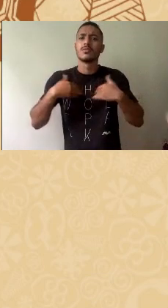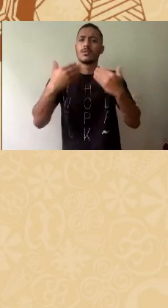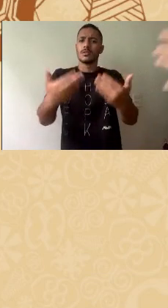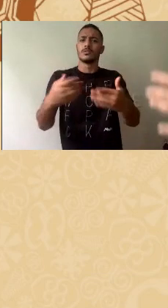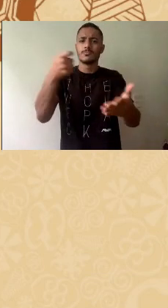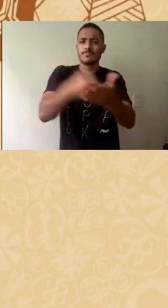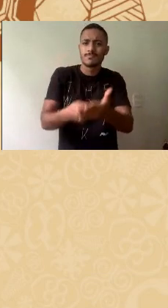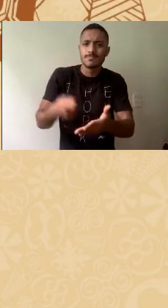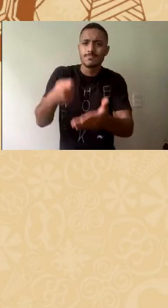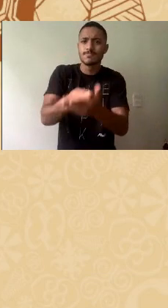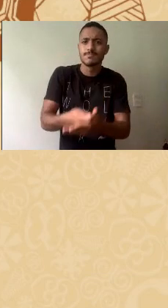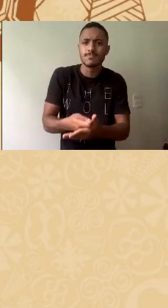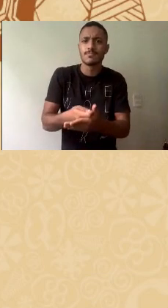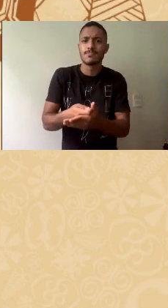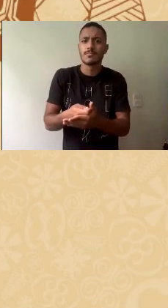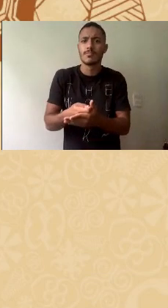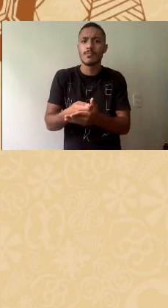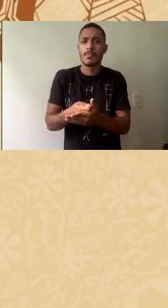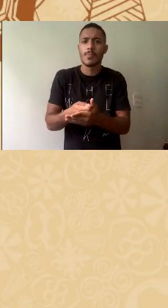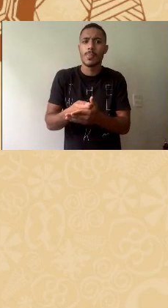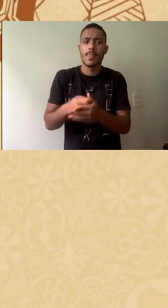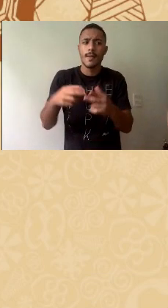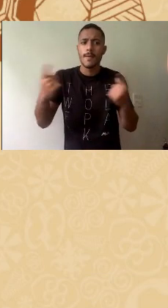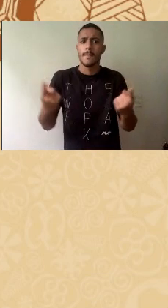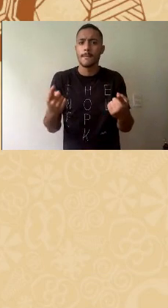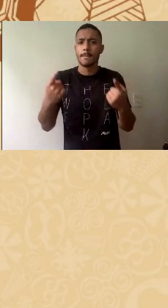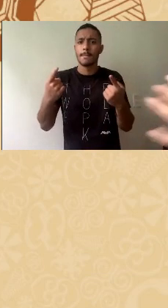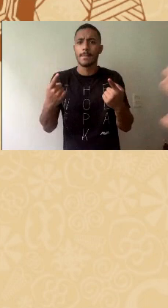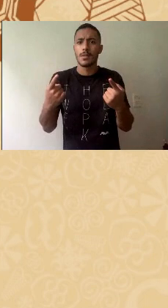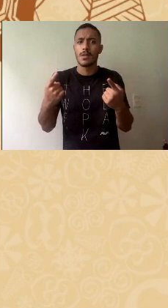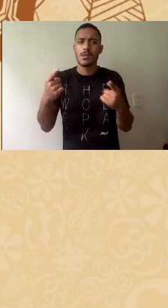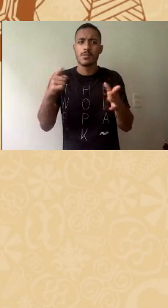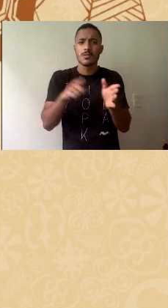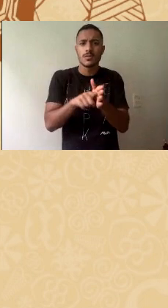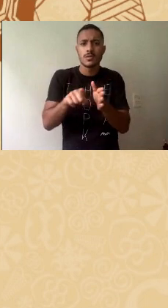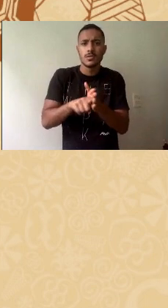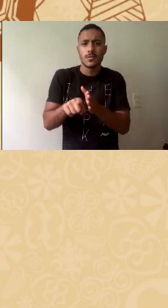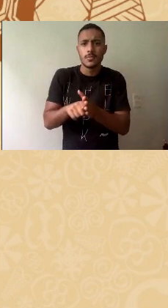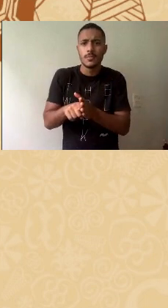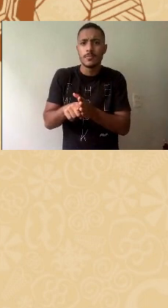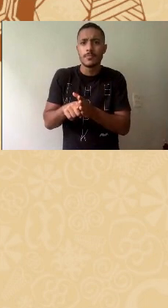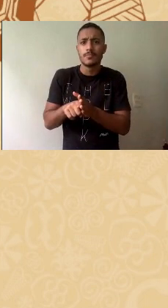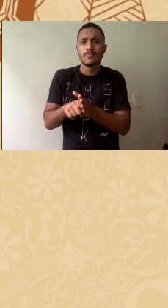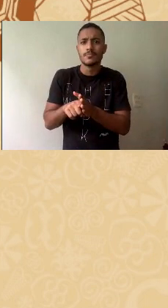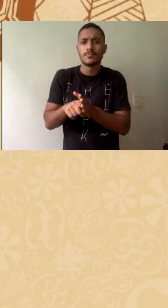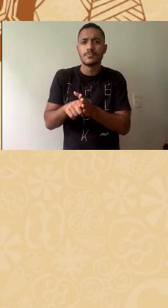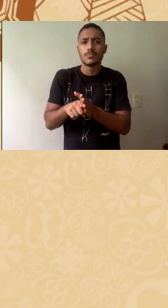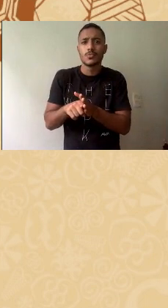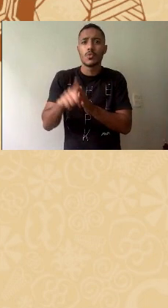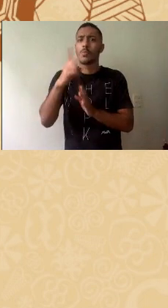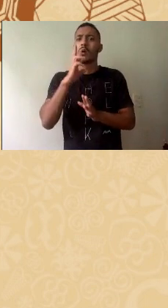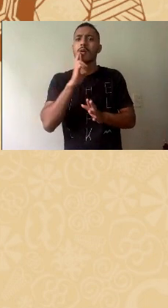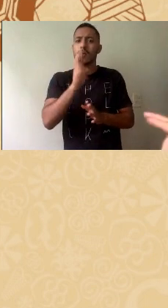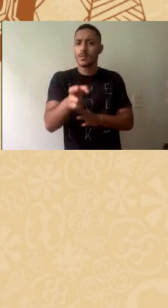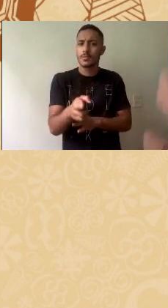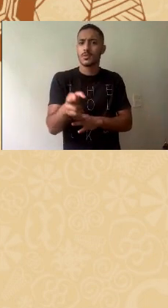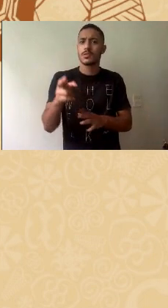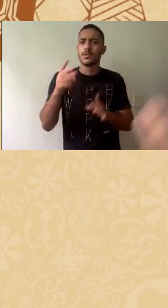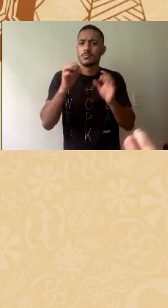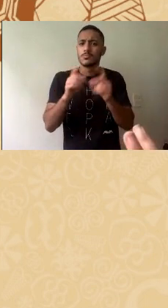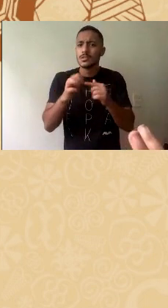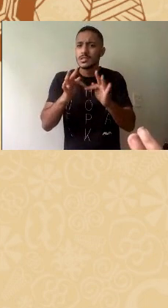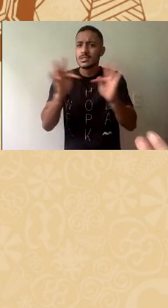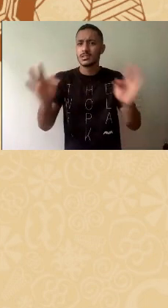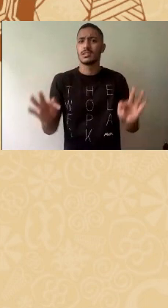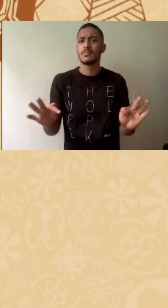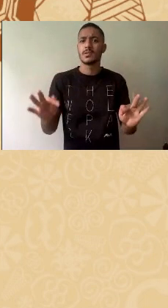interessante, mas aí, diante das 8 perguntas do Robinilson, assim, numa resposta bem simples e direta, sim ou não,